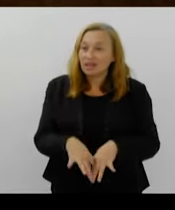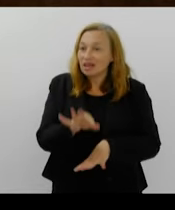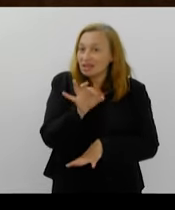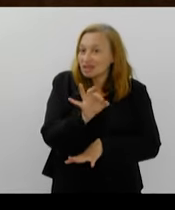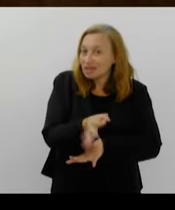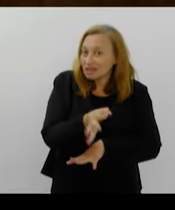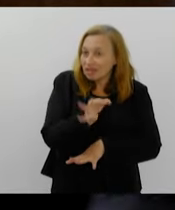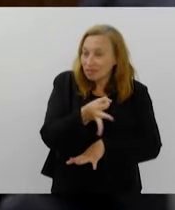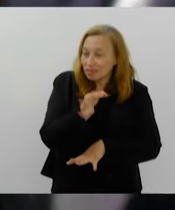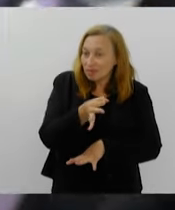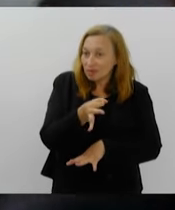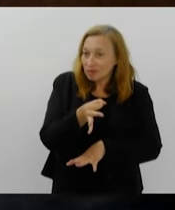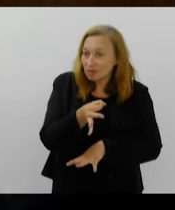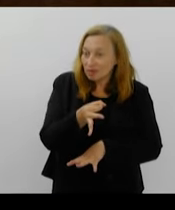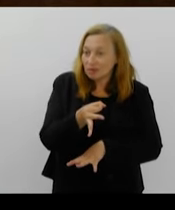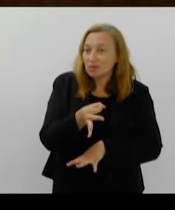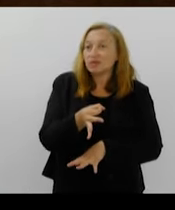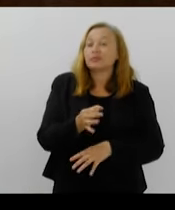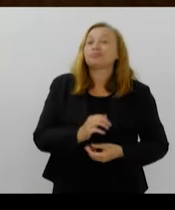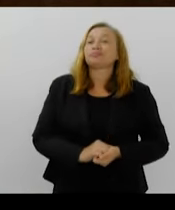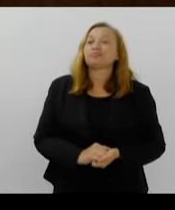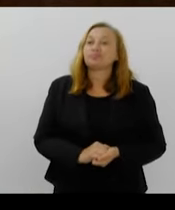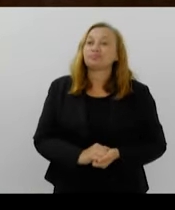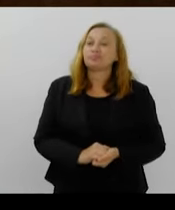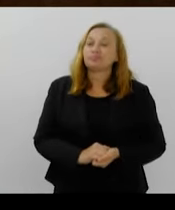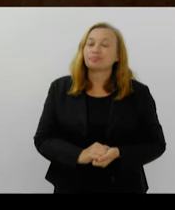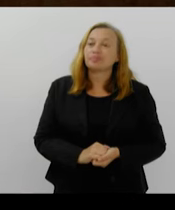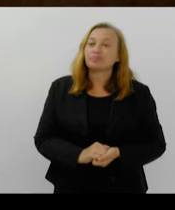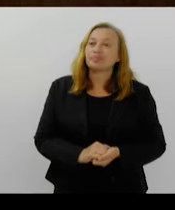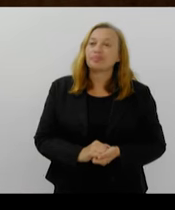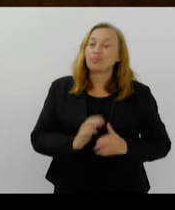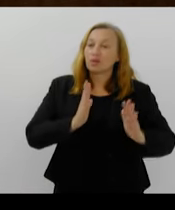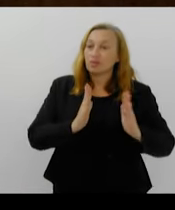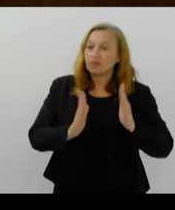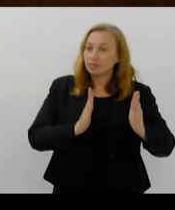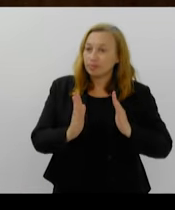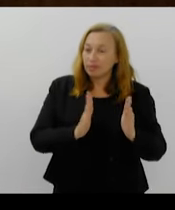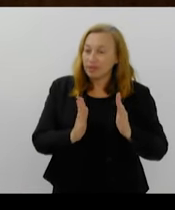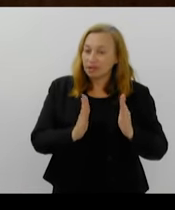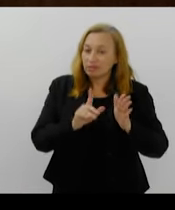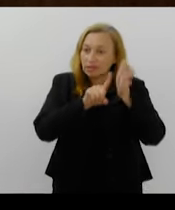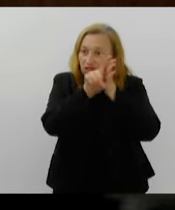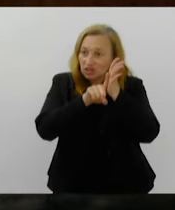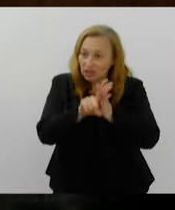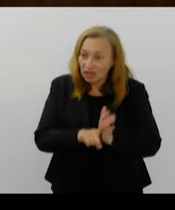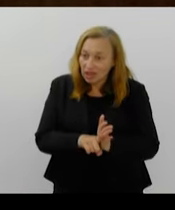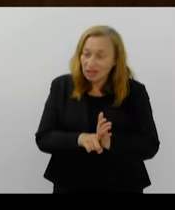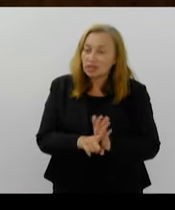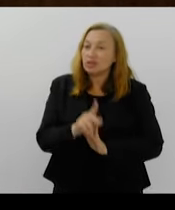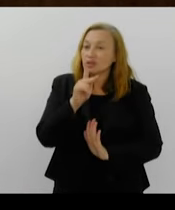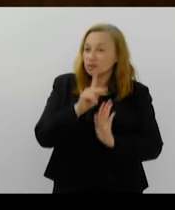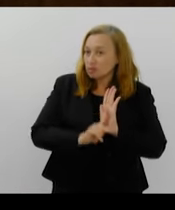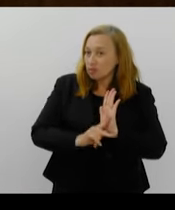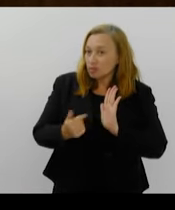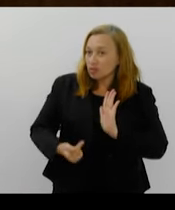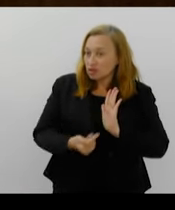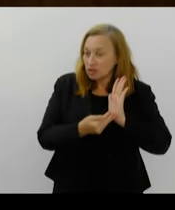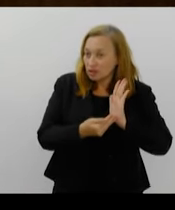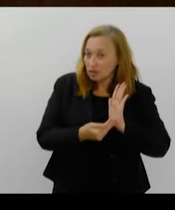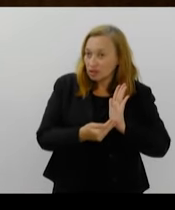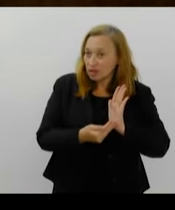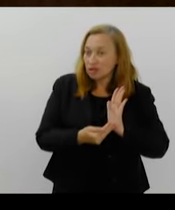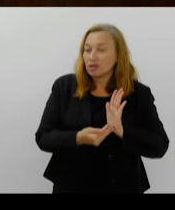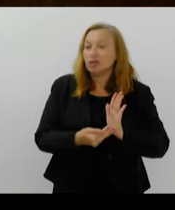exatamente o circuito do das etapas de análise desse projeto que